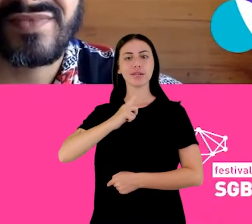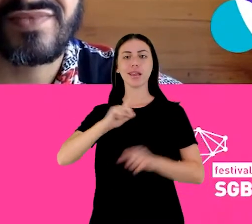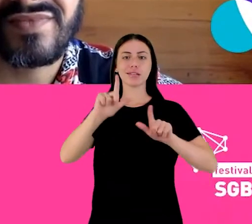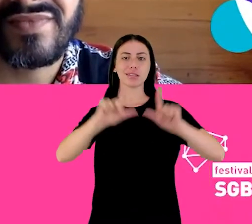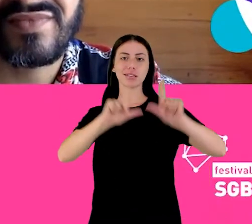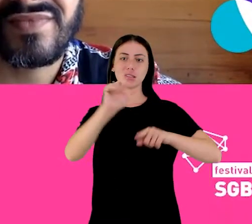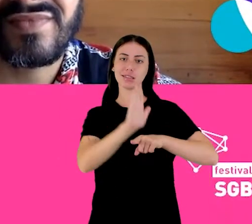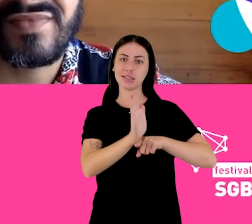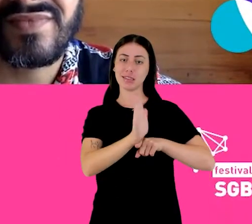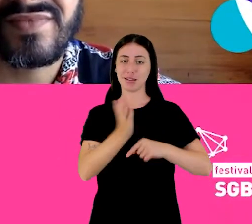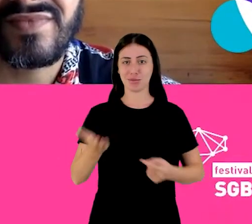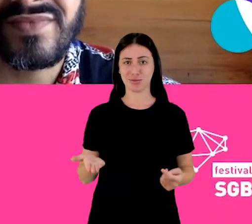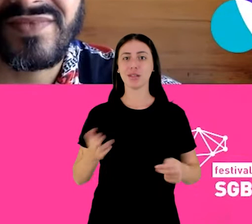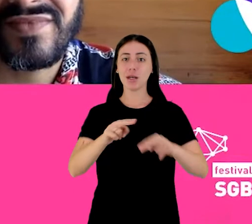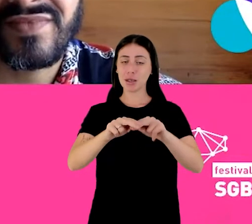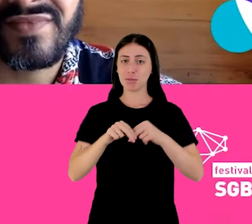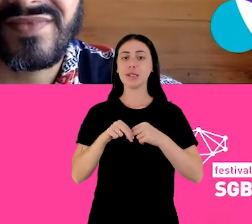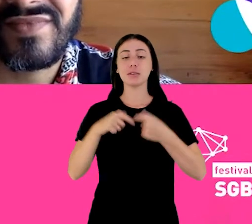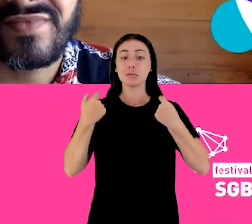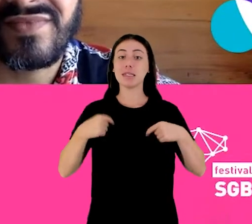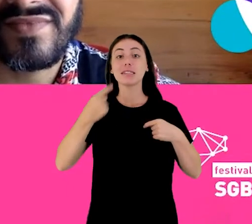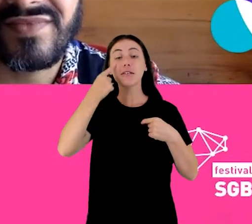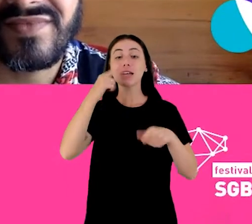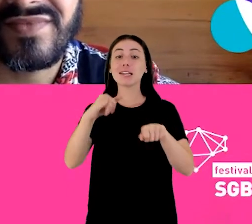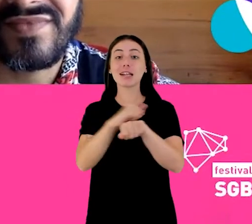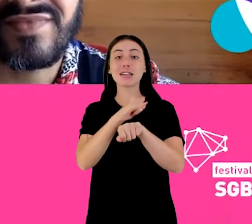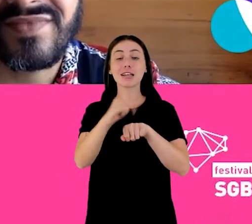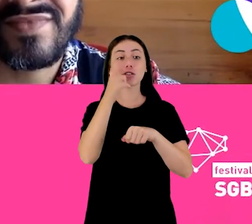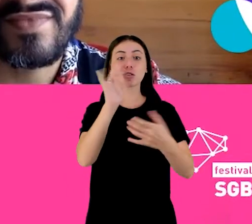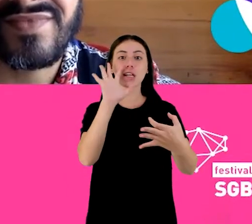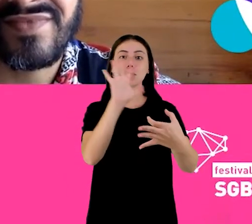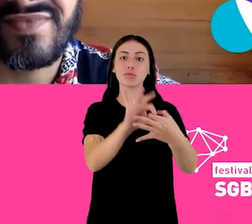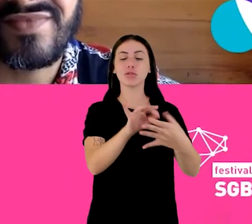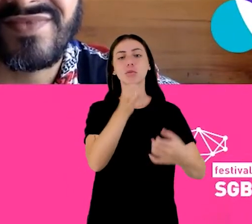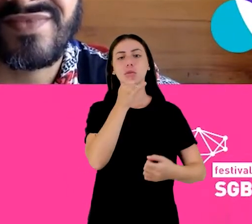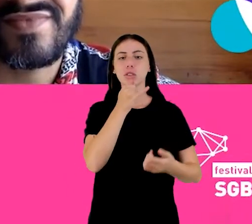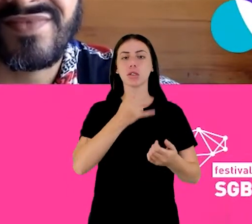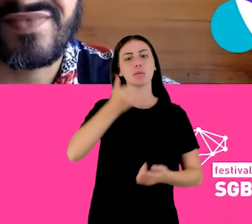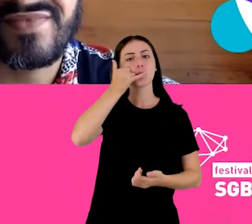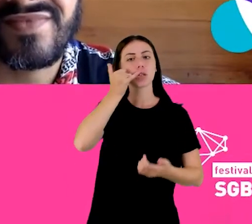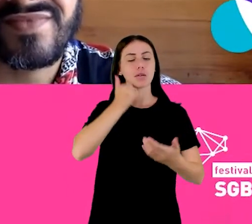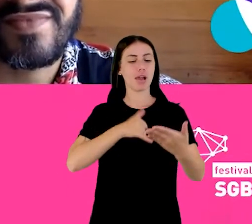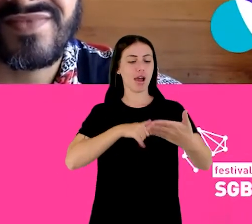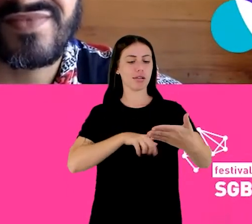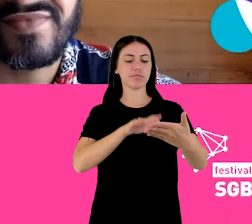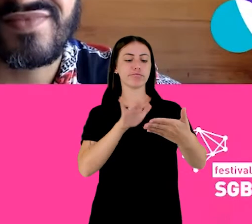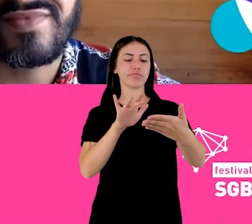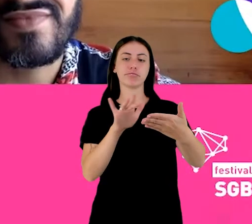de distribuição, para a gente poder levar cinema para onde as pessoas estão, da forma que elas puderem assistir. Vai